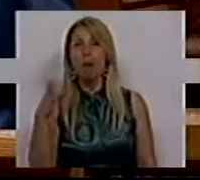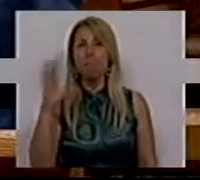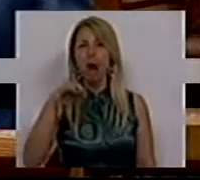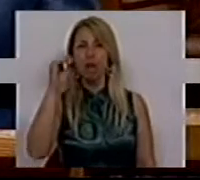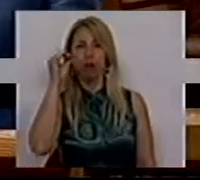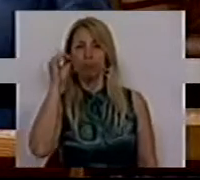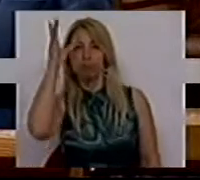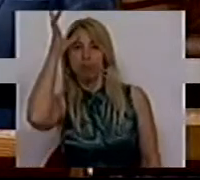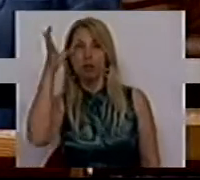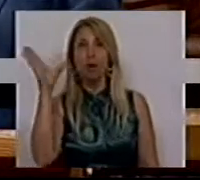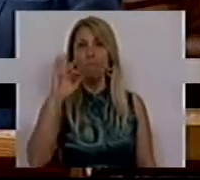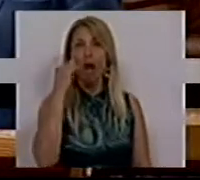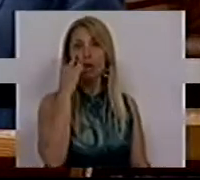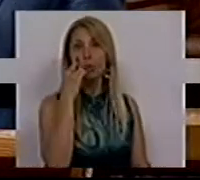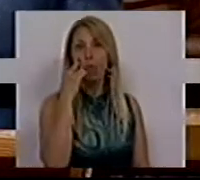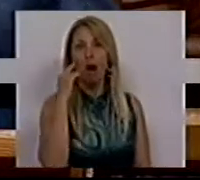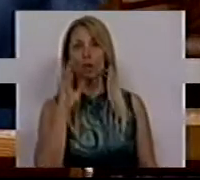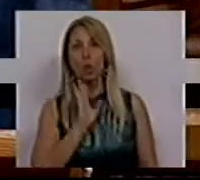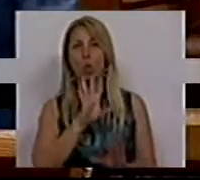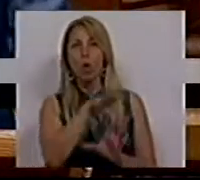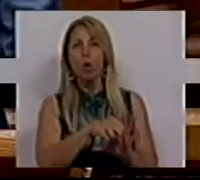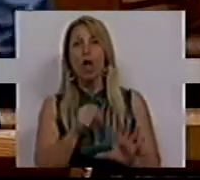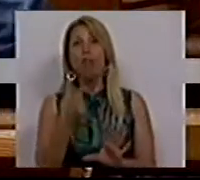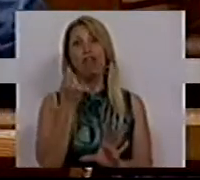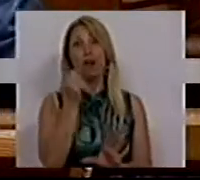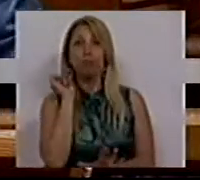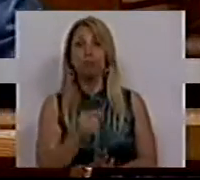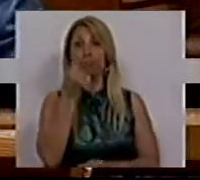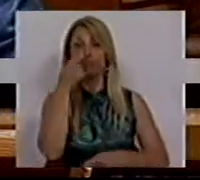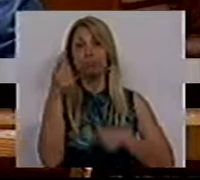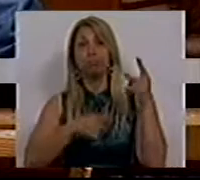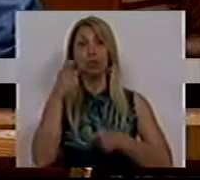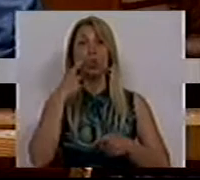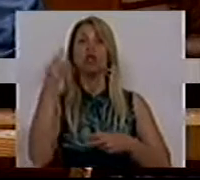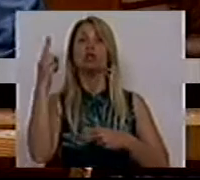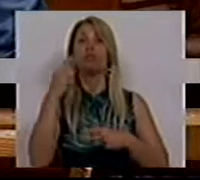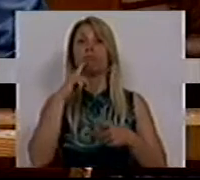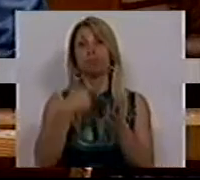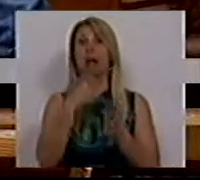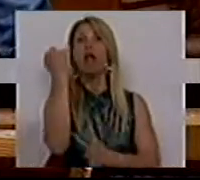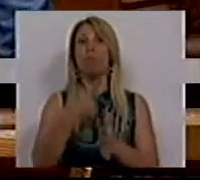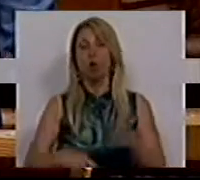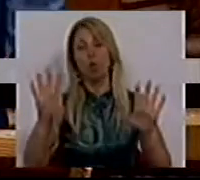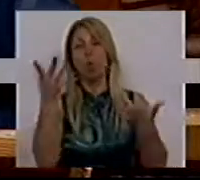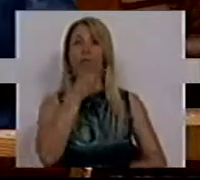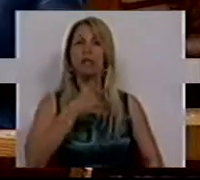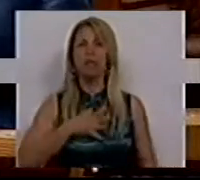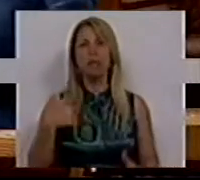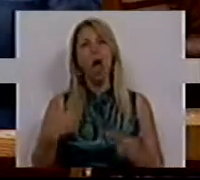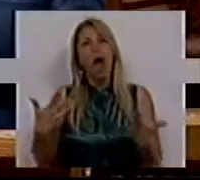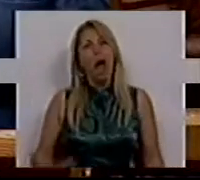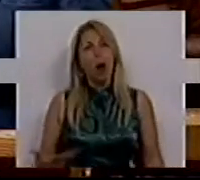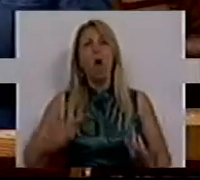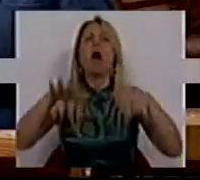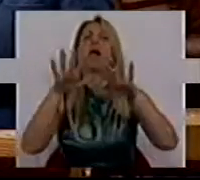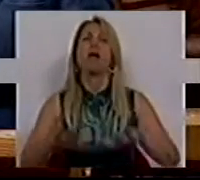que lhe colocava era a mão no bolso dos contribuintes. E percebemos que quando nos dizem para ter calma agora, que é diferente com o